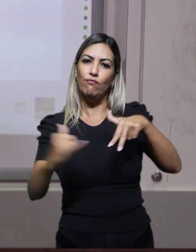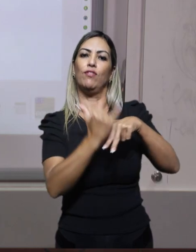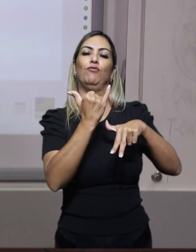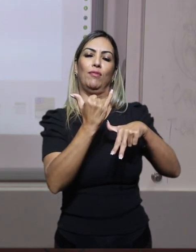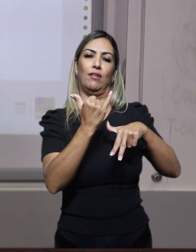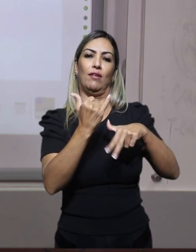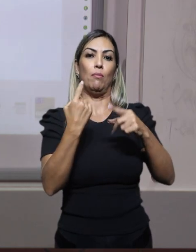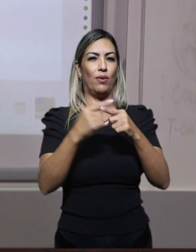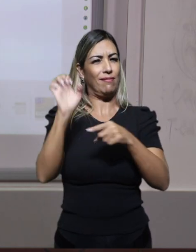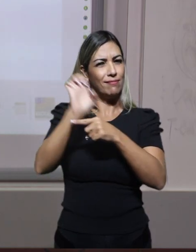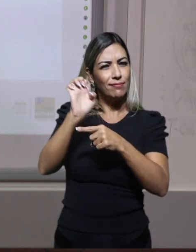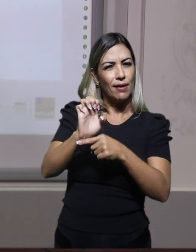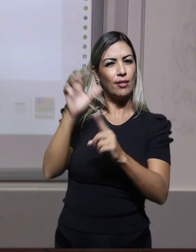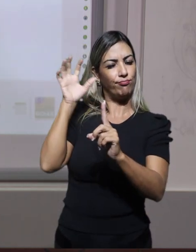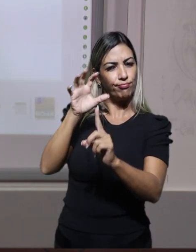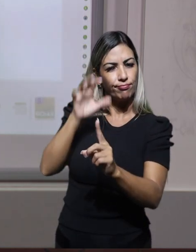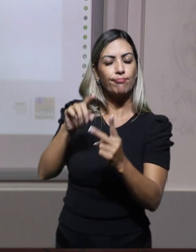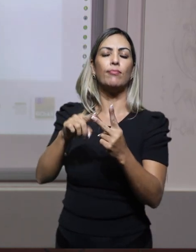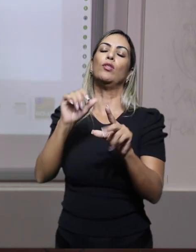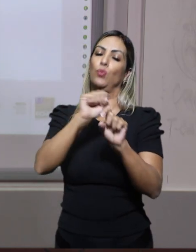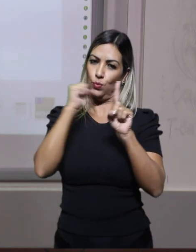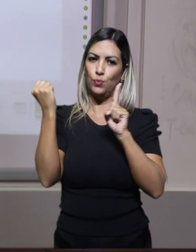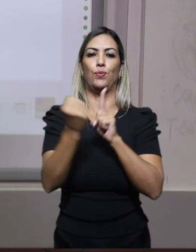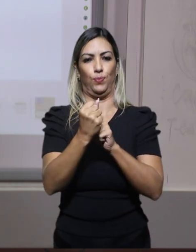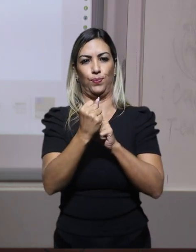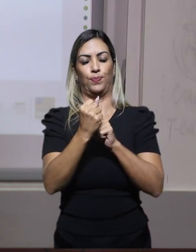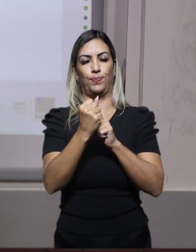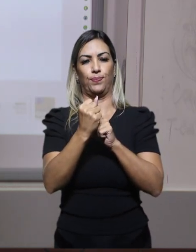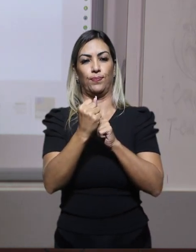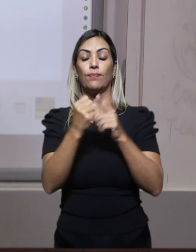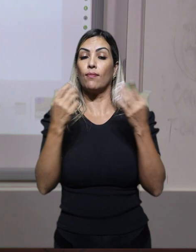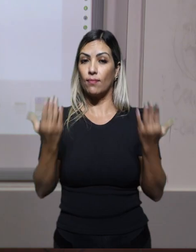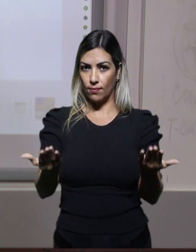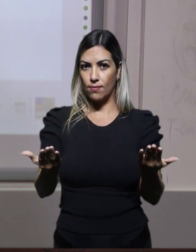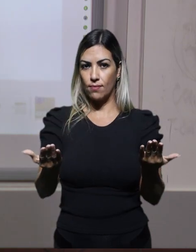pelo próprio Estado, pela sociedade. Então,